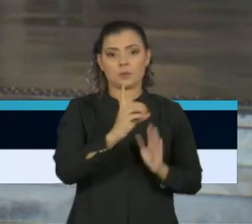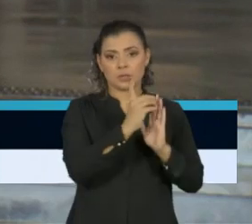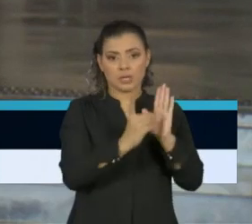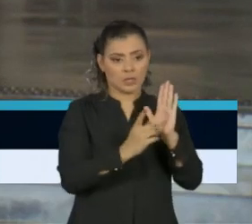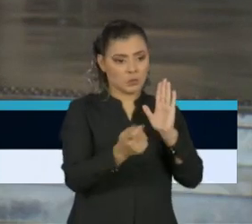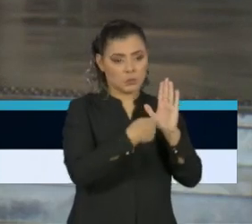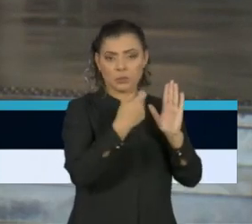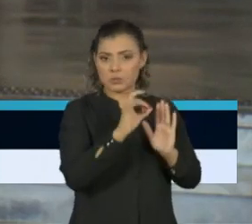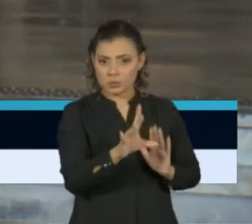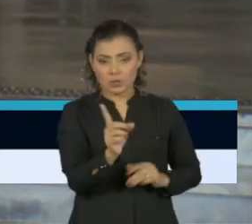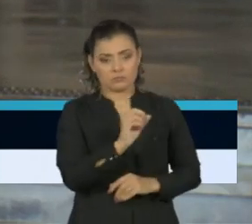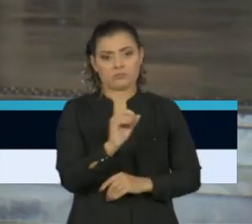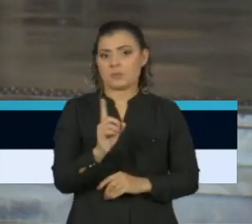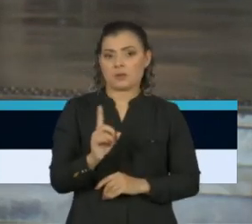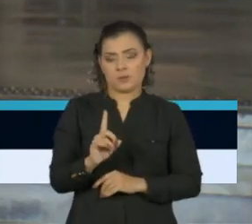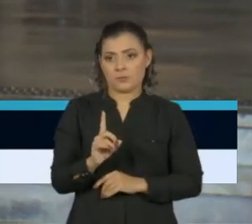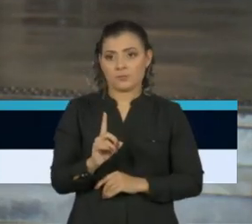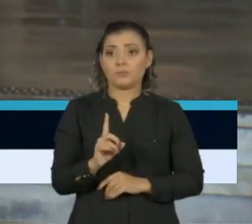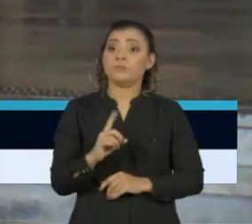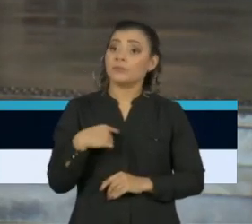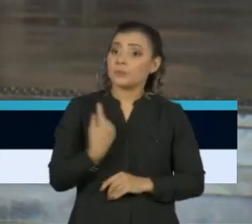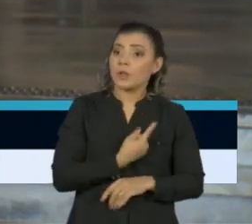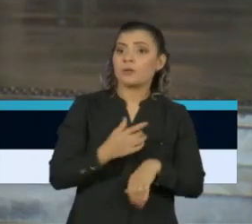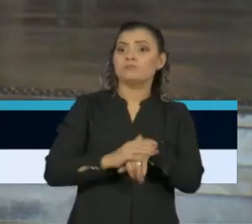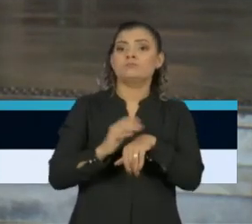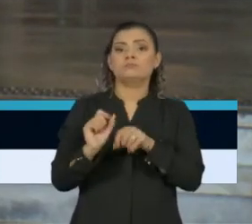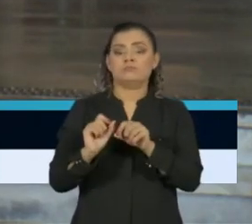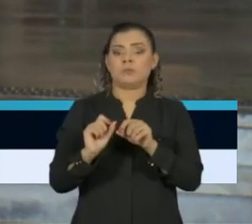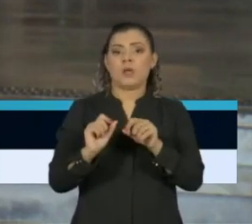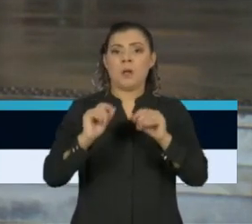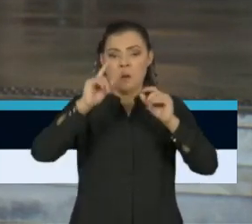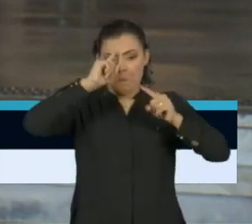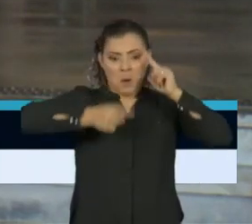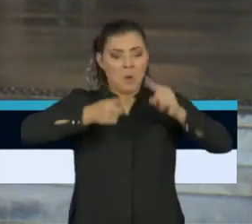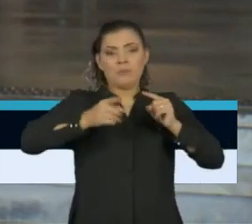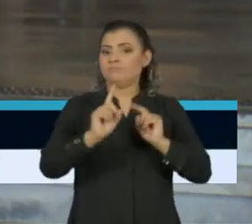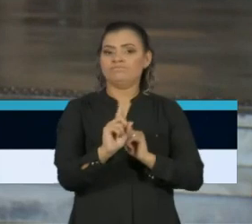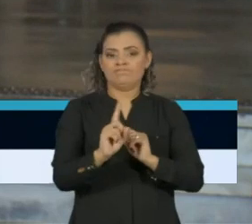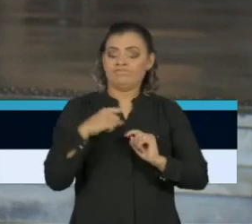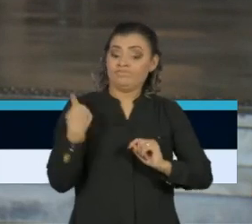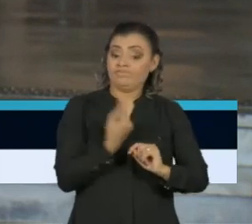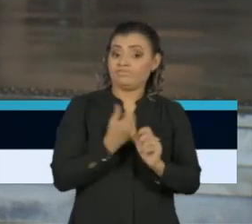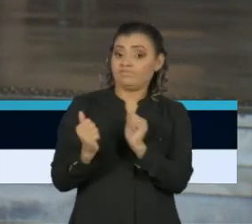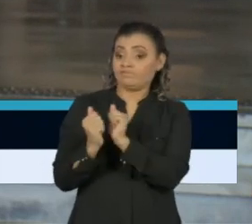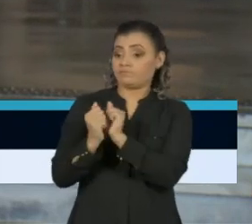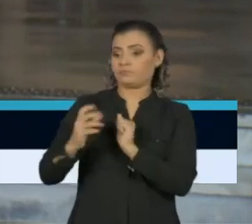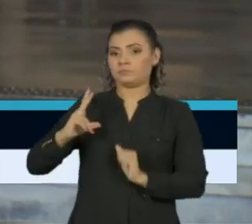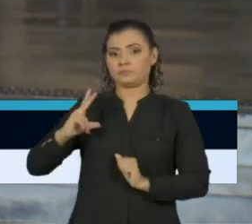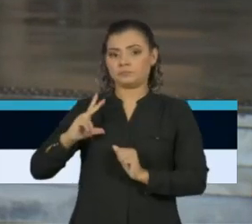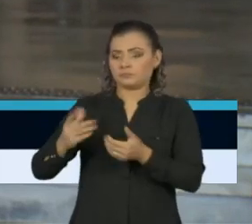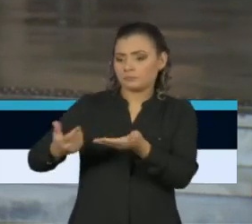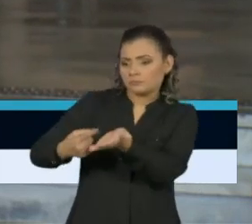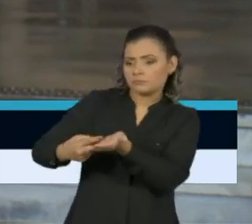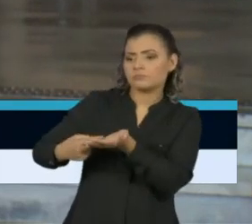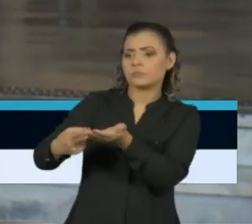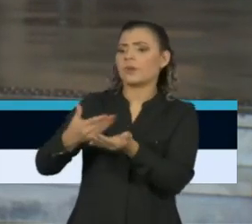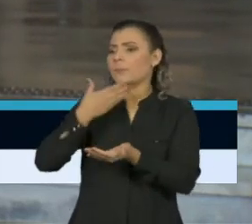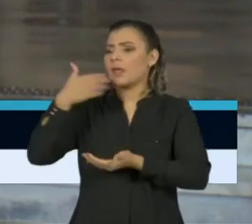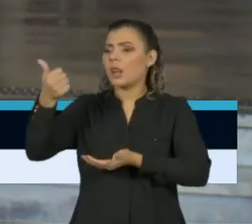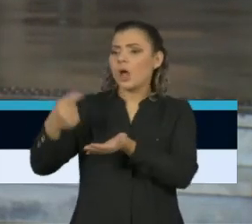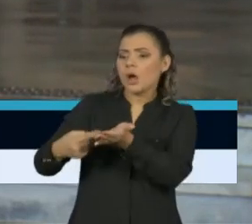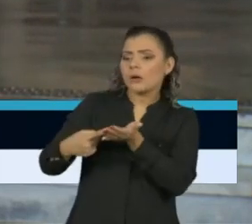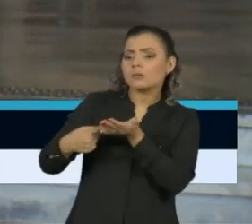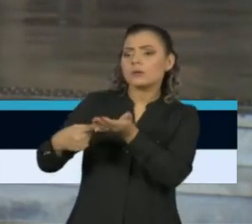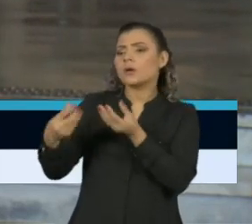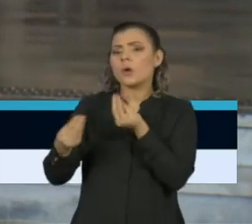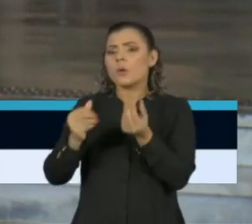ou através de uma normativa de cima para baixo. Vamos construir com o setor privado para ver de que forma eles